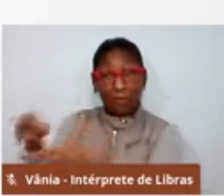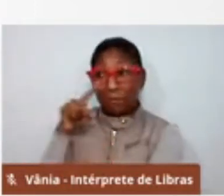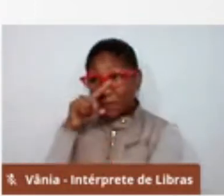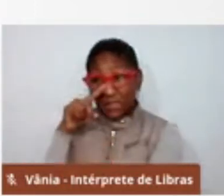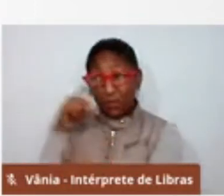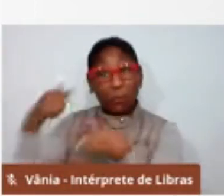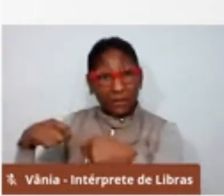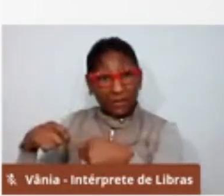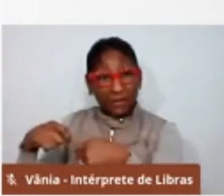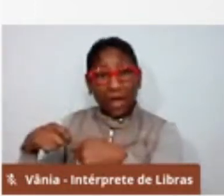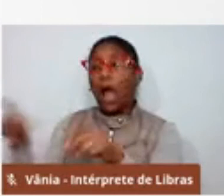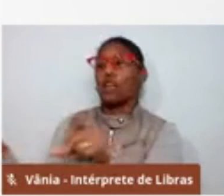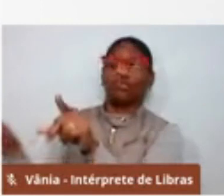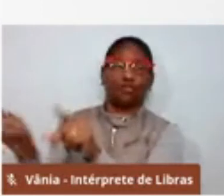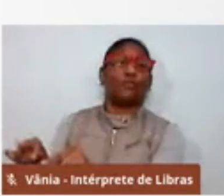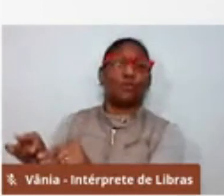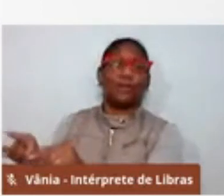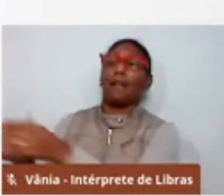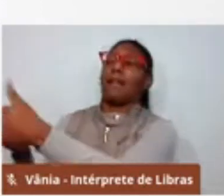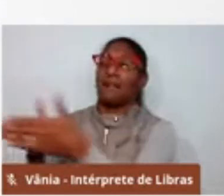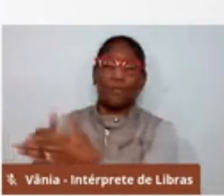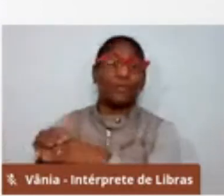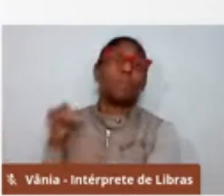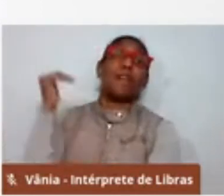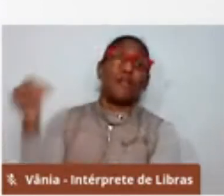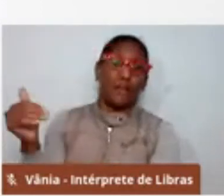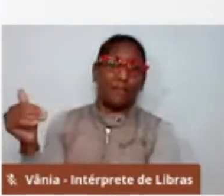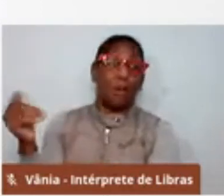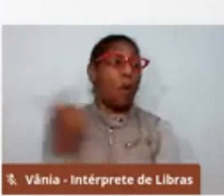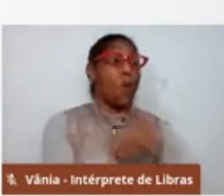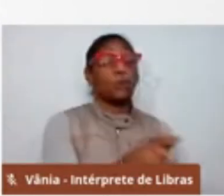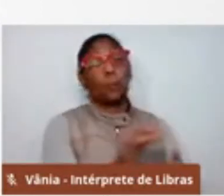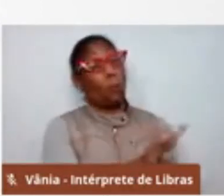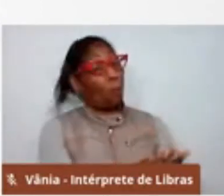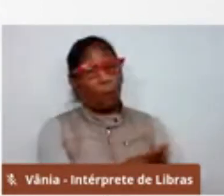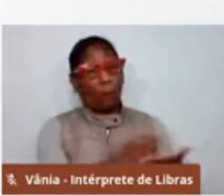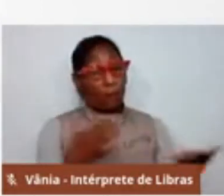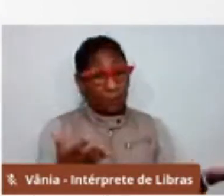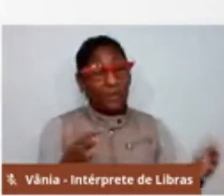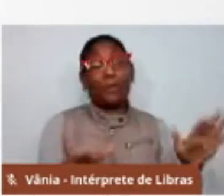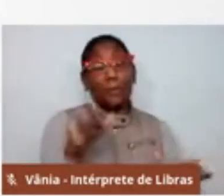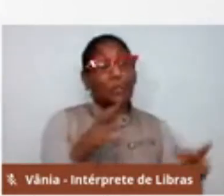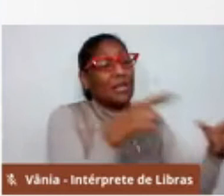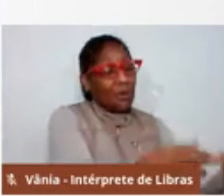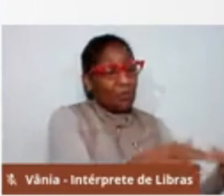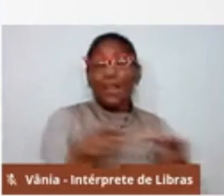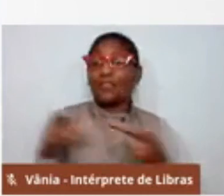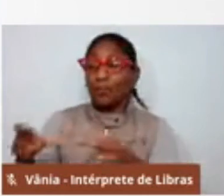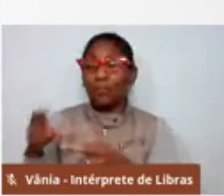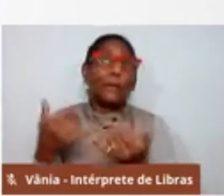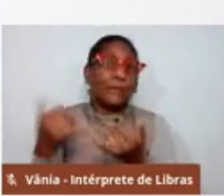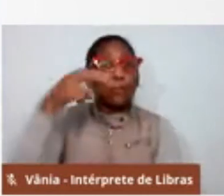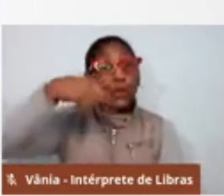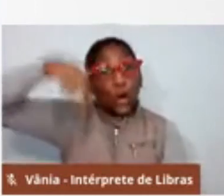necessário medidas mais restritivas. Então, é dessa forma que nós analisamos que a região norte, especialmente